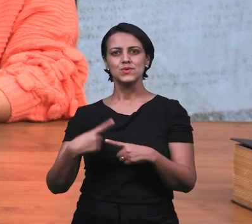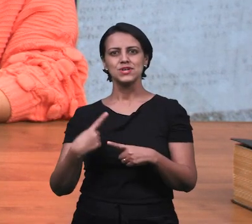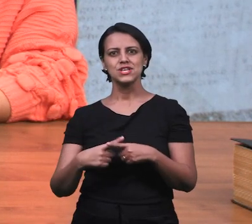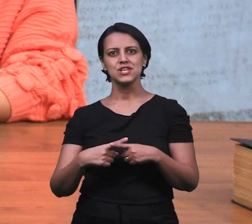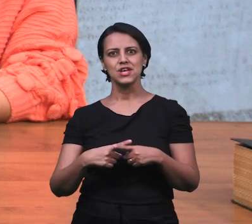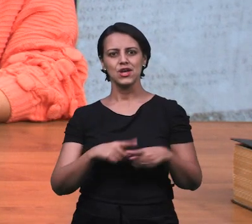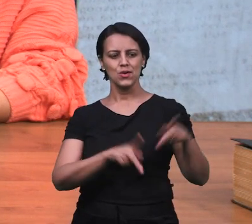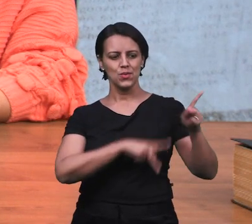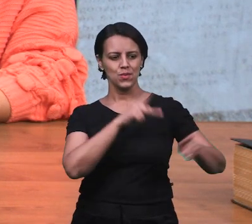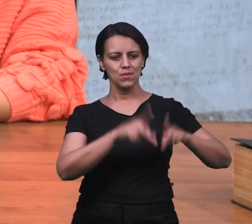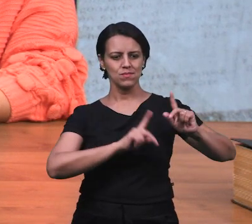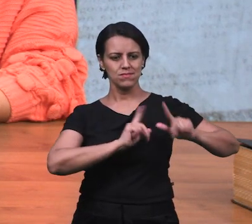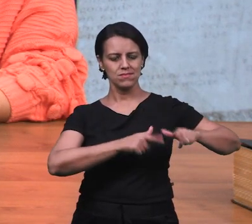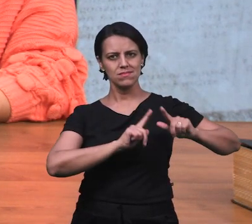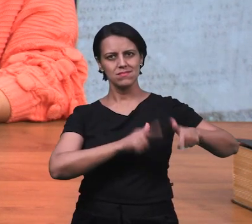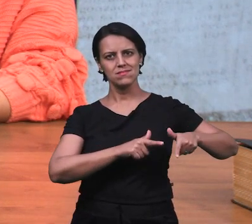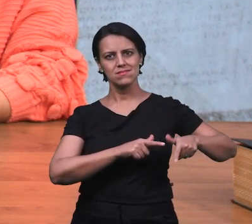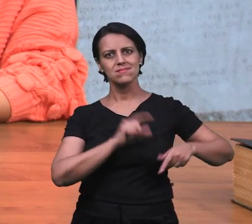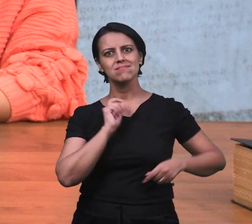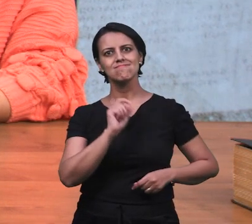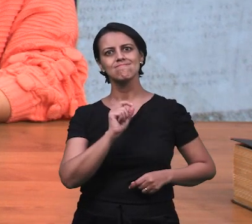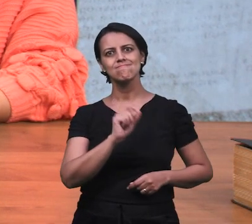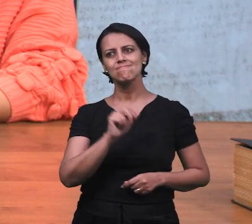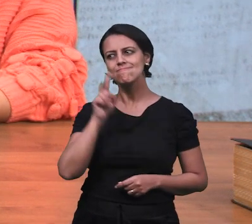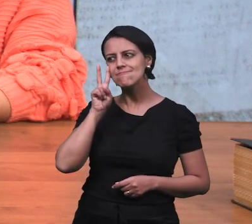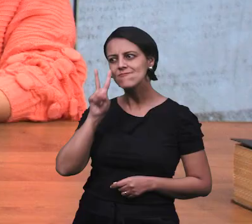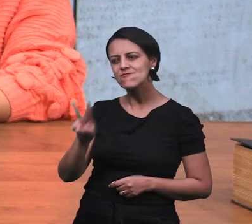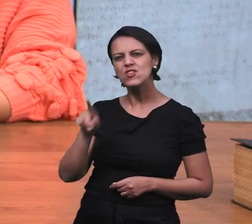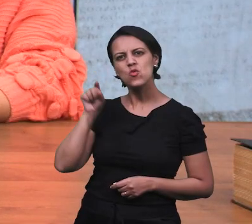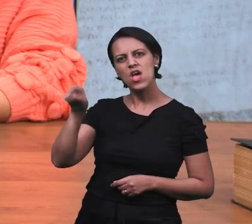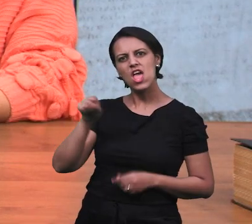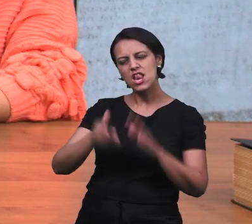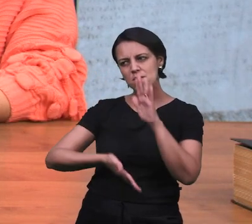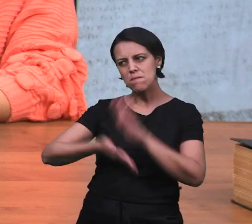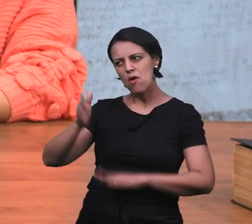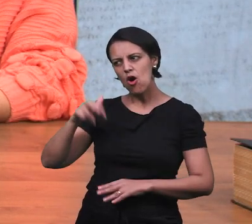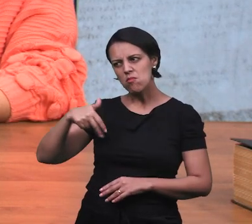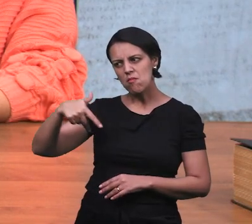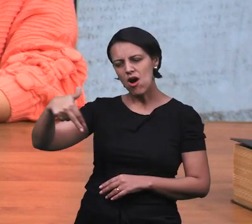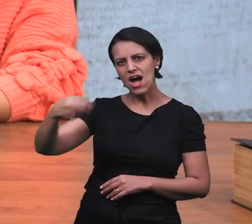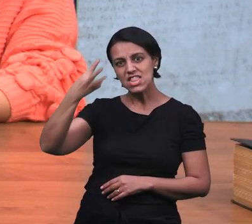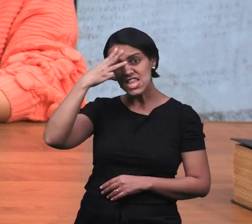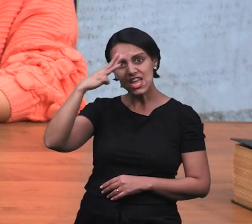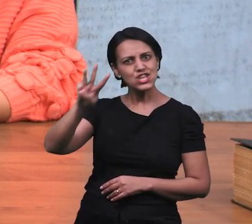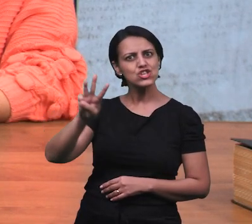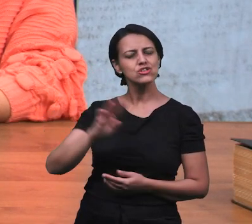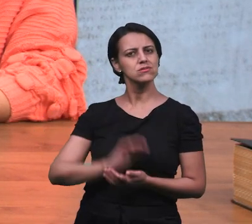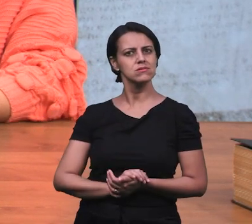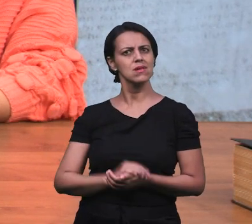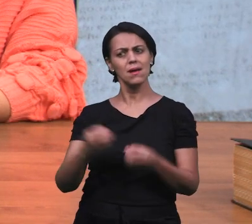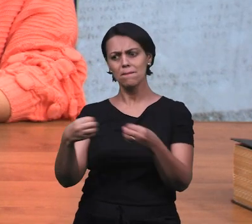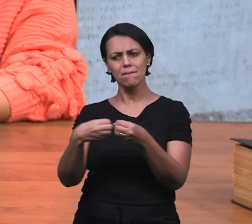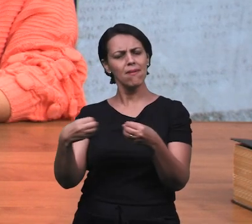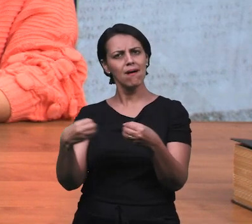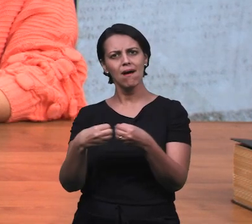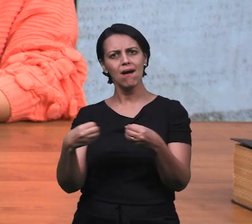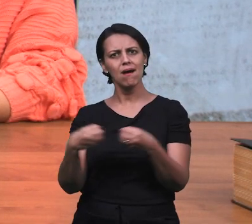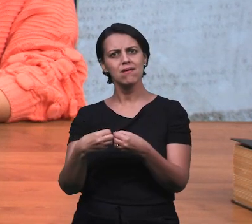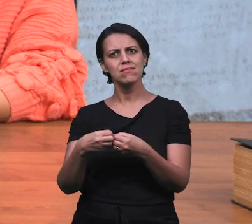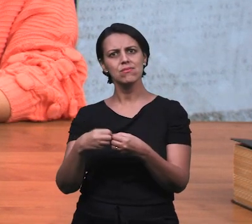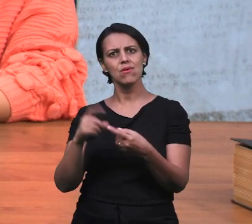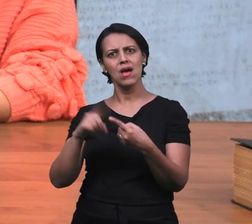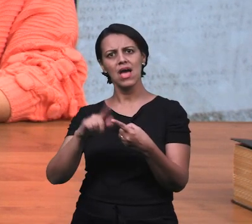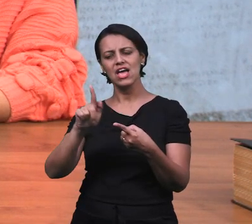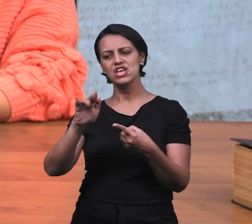Israel, chegaram às suas cidades ao 3º dia. E suas cidades eram